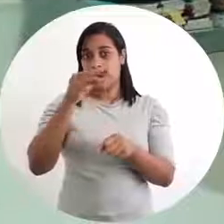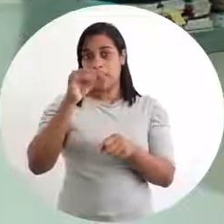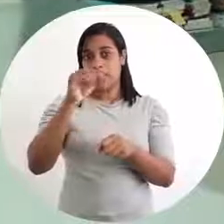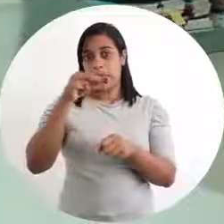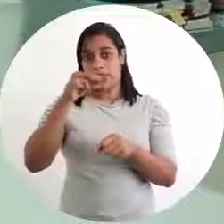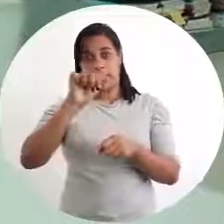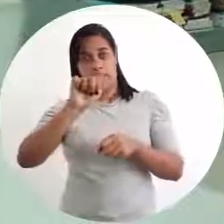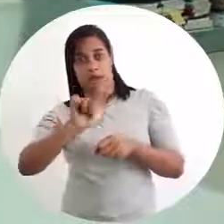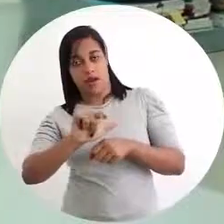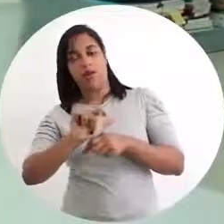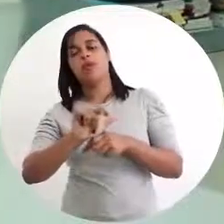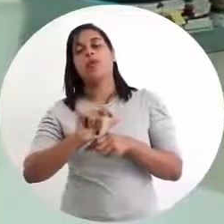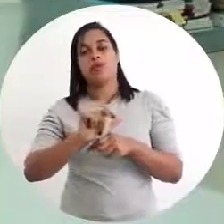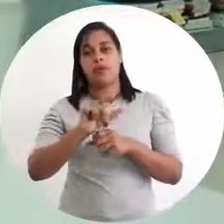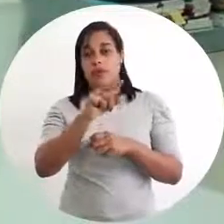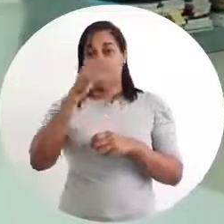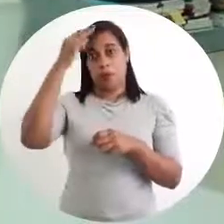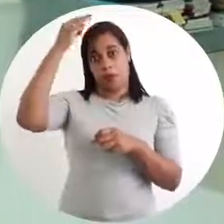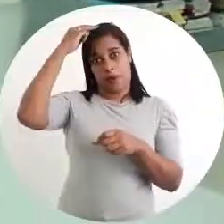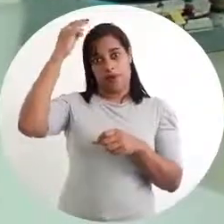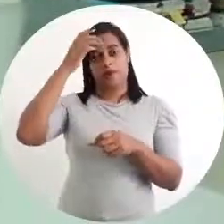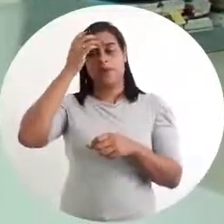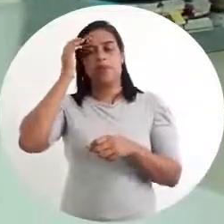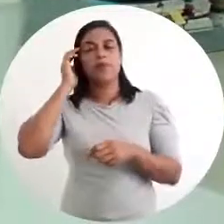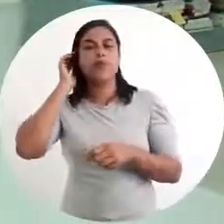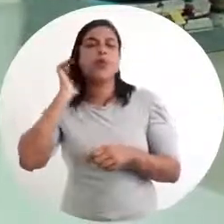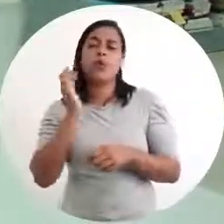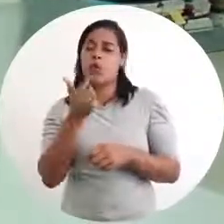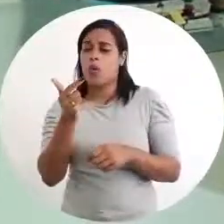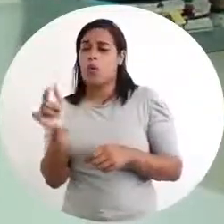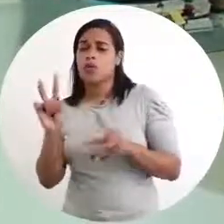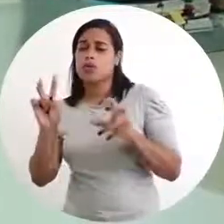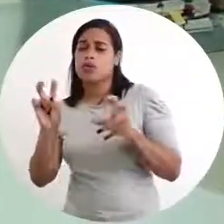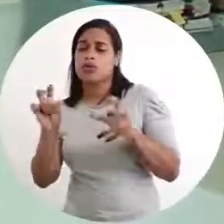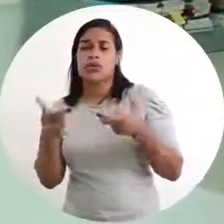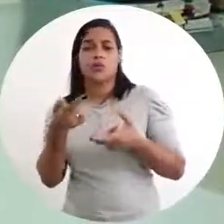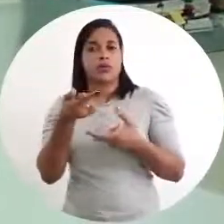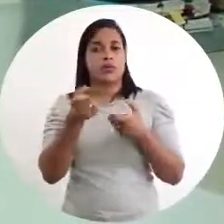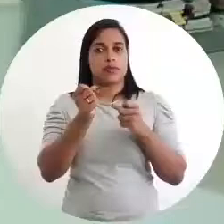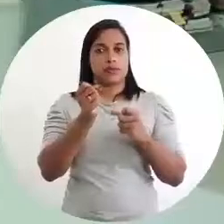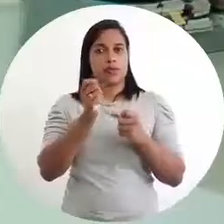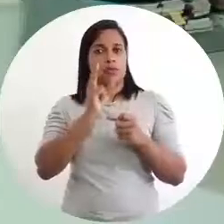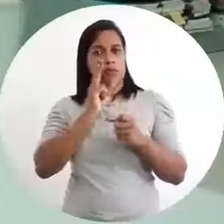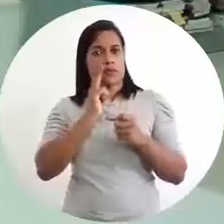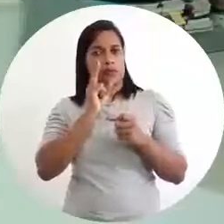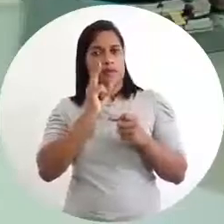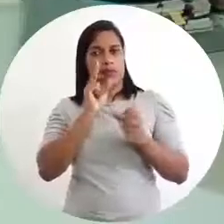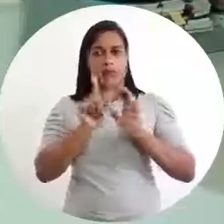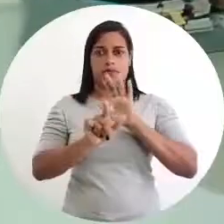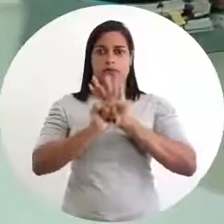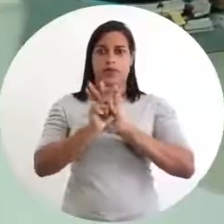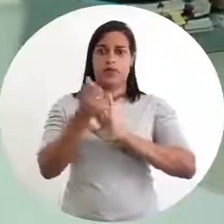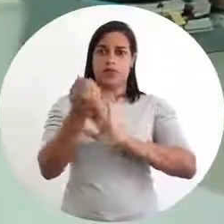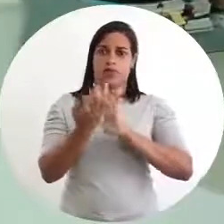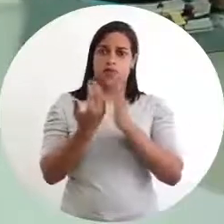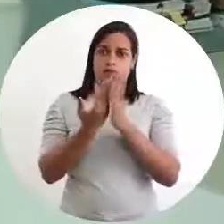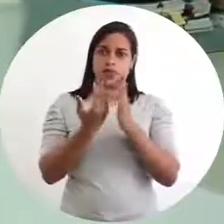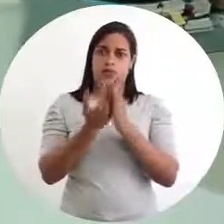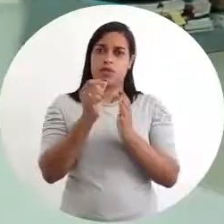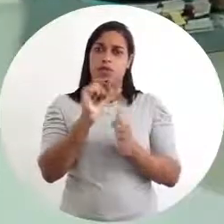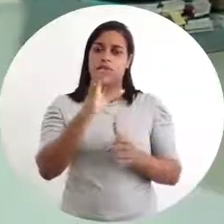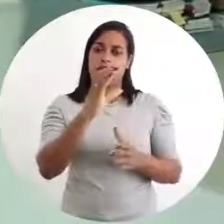sujeito, levando em consideração que ele seja culpado, né? Outro termo também que você pode se deparar com o estudo da legislação é a questão da